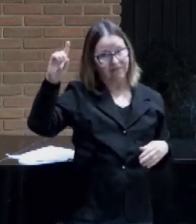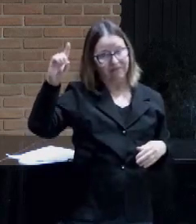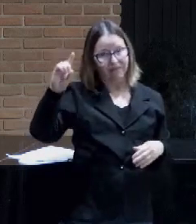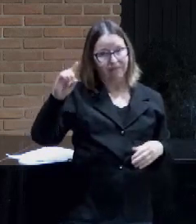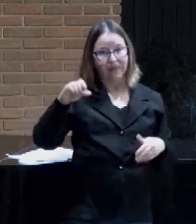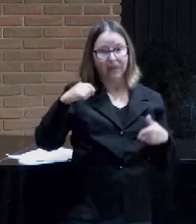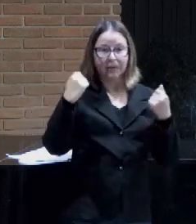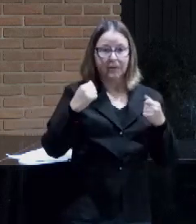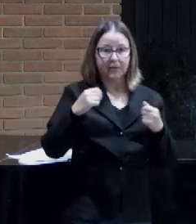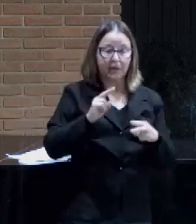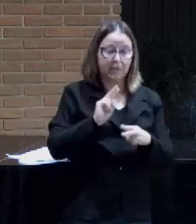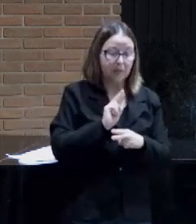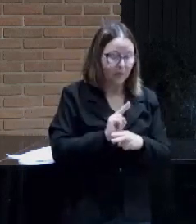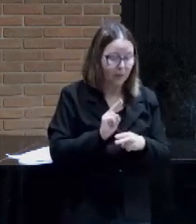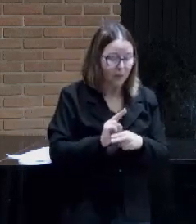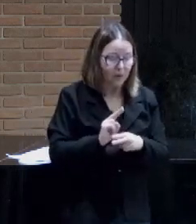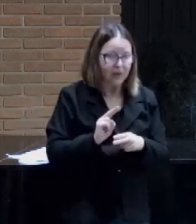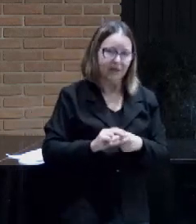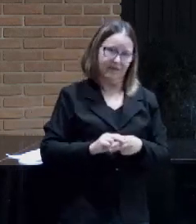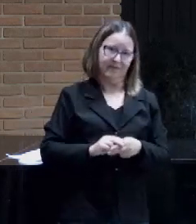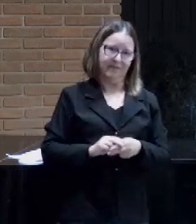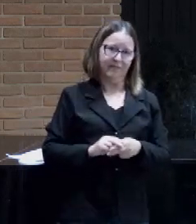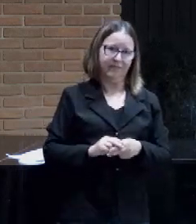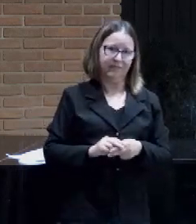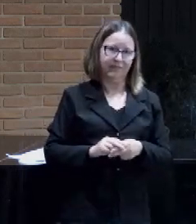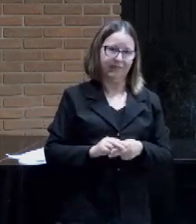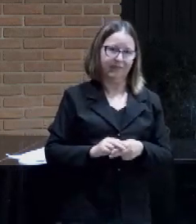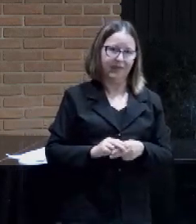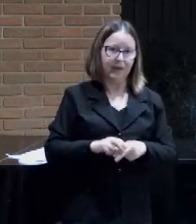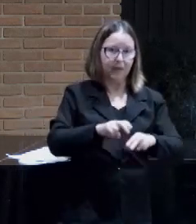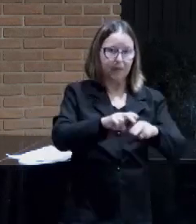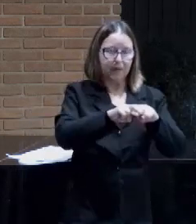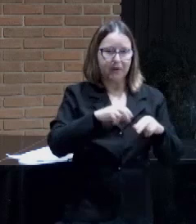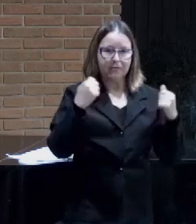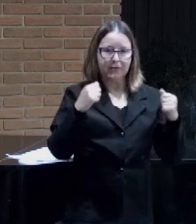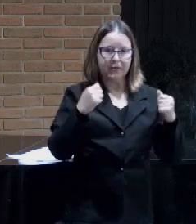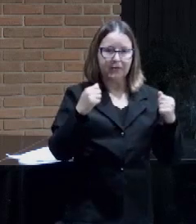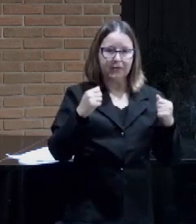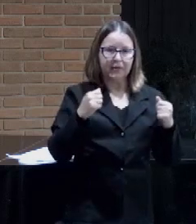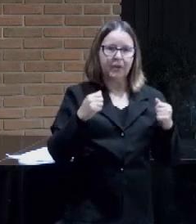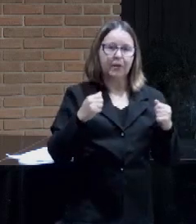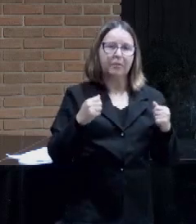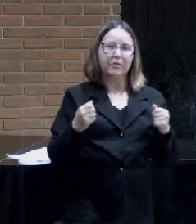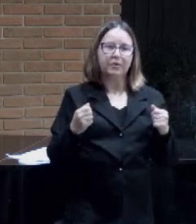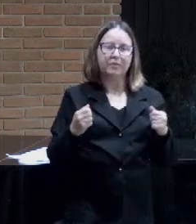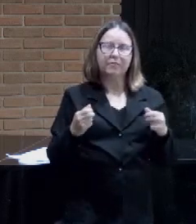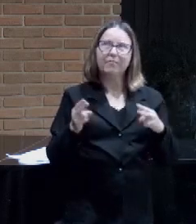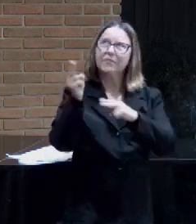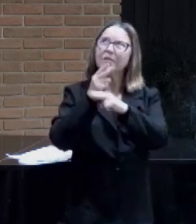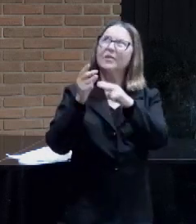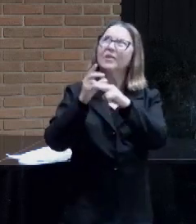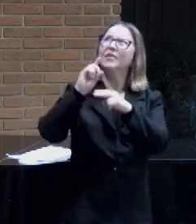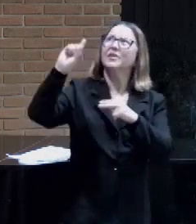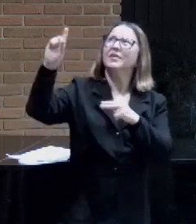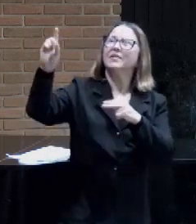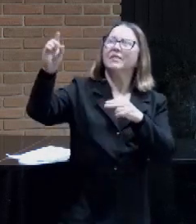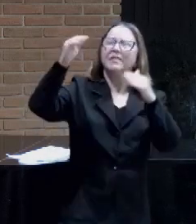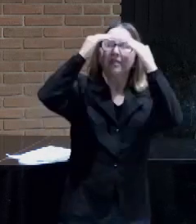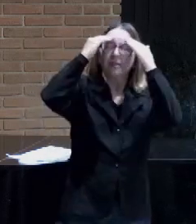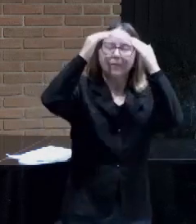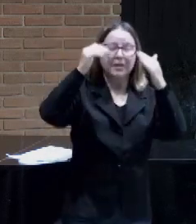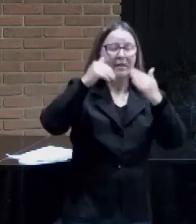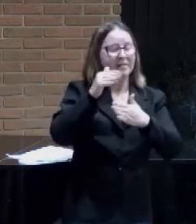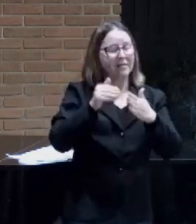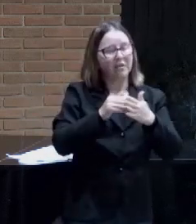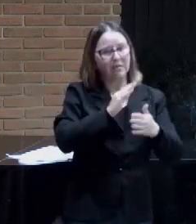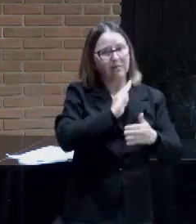ela. É por isso que nós temos que nos voltar ao Senhor, para obedecê-lo de todo o coração, assim como a criação obedece,